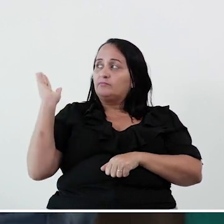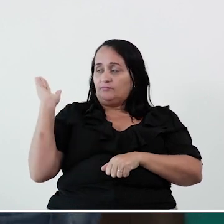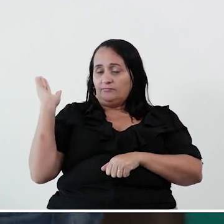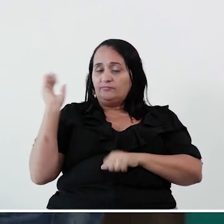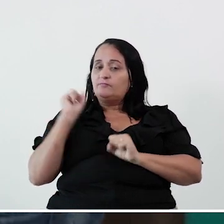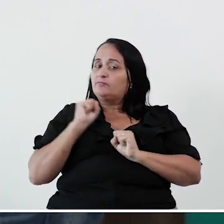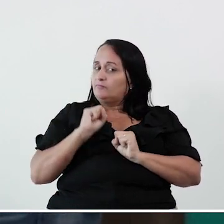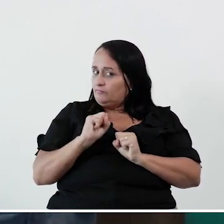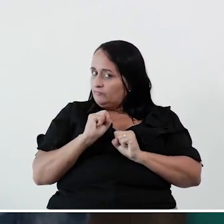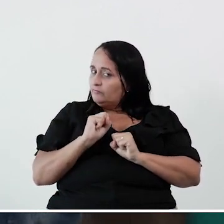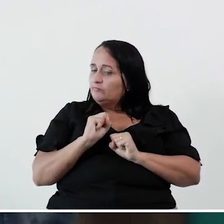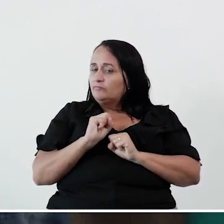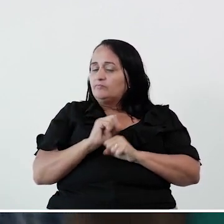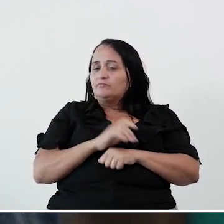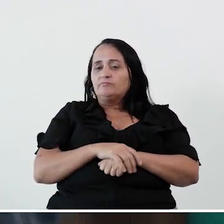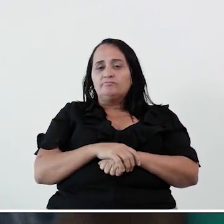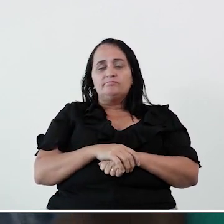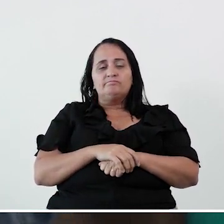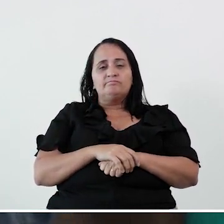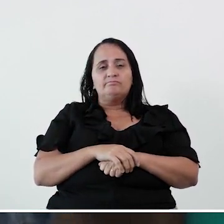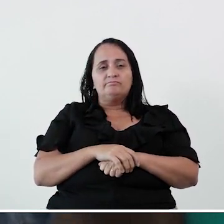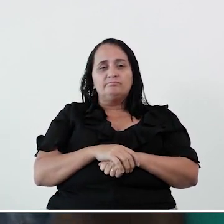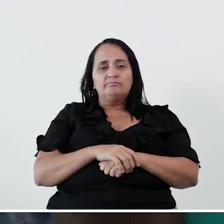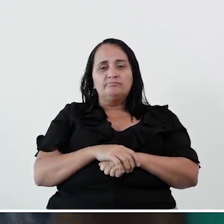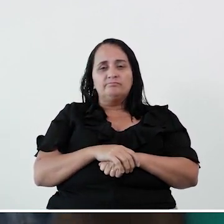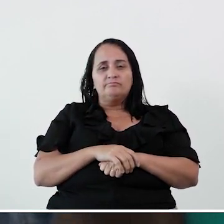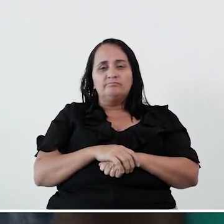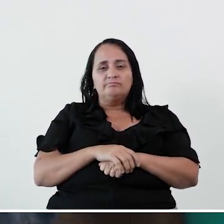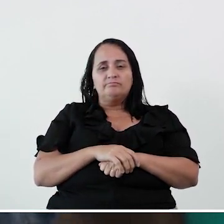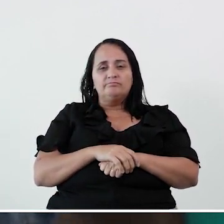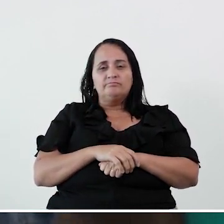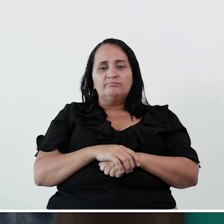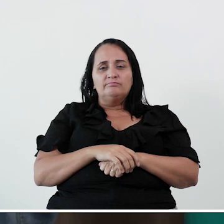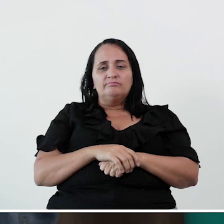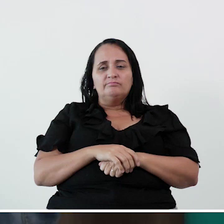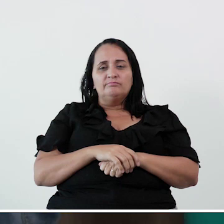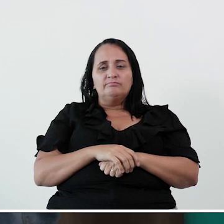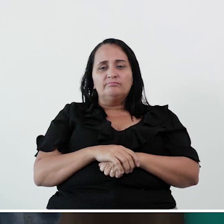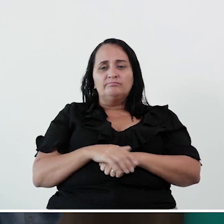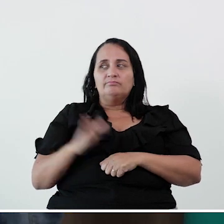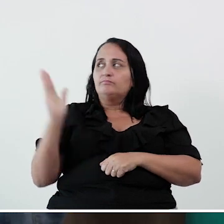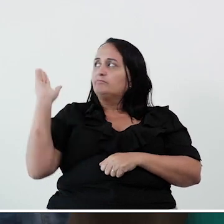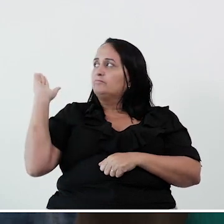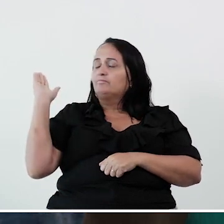0/3. Mas eu não posso ter uma desse tipo, por exemplo,